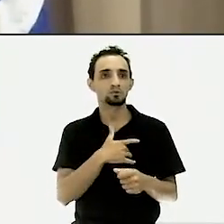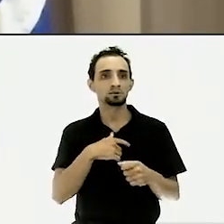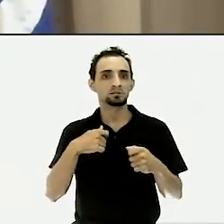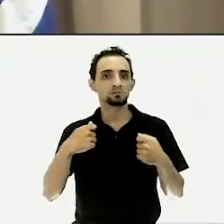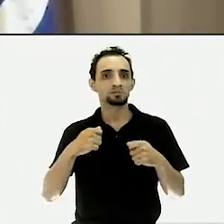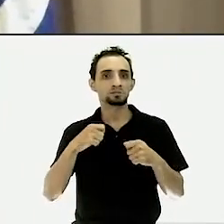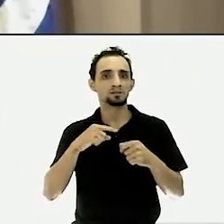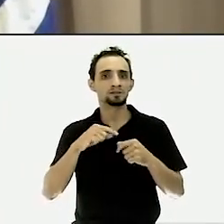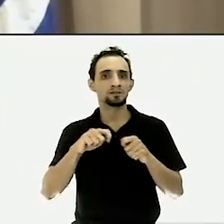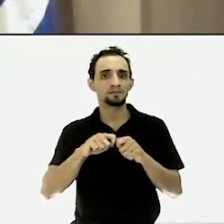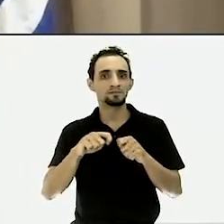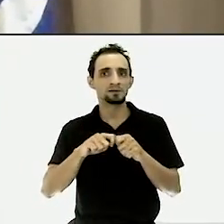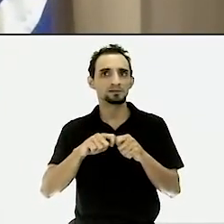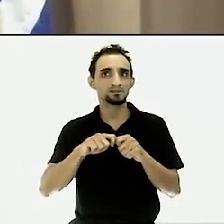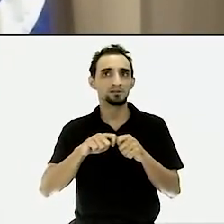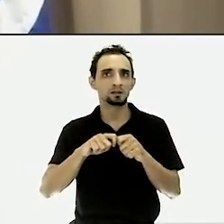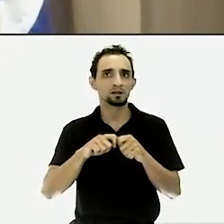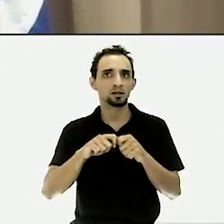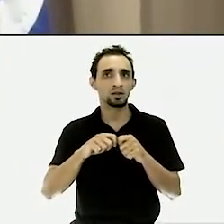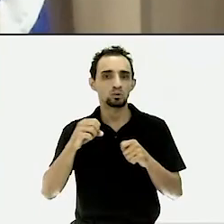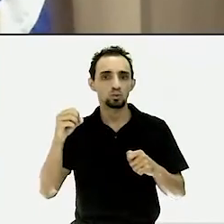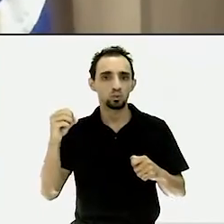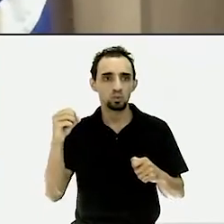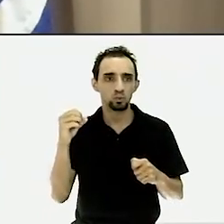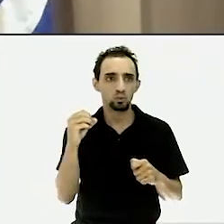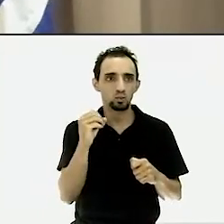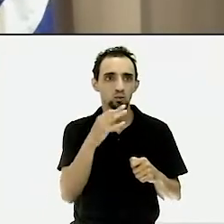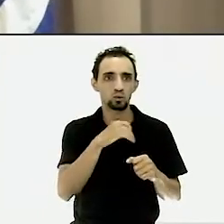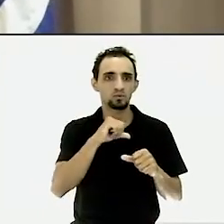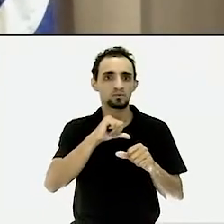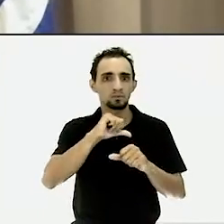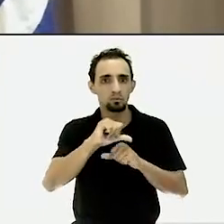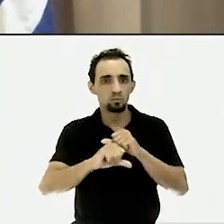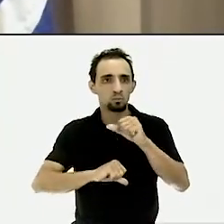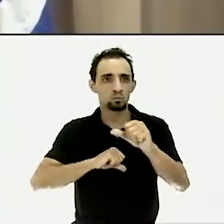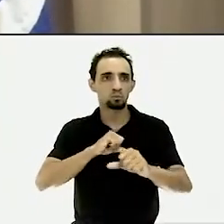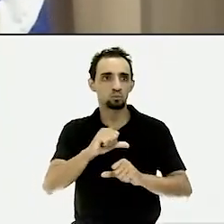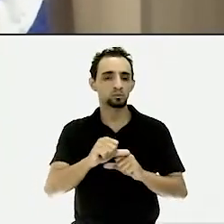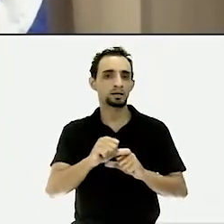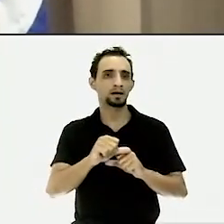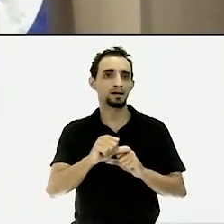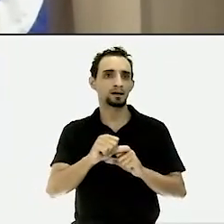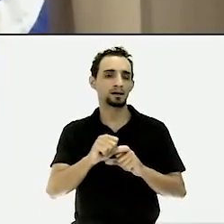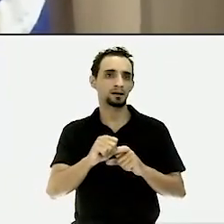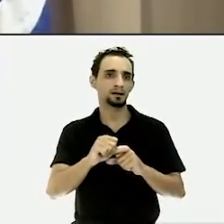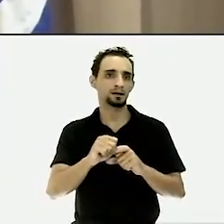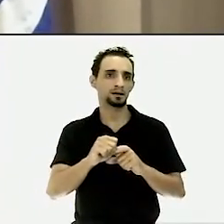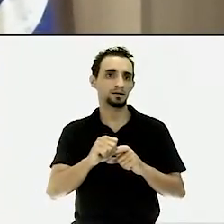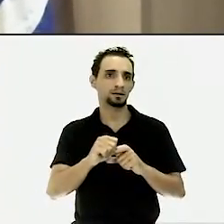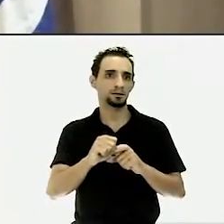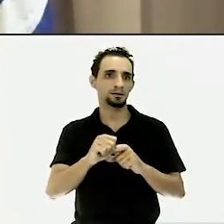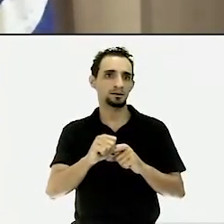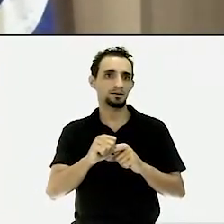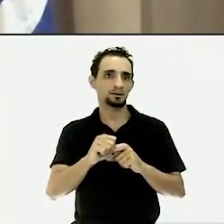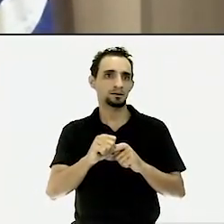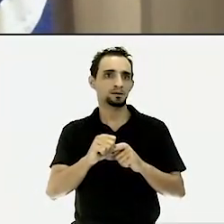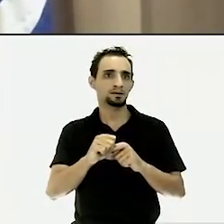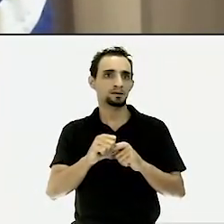preventiva são muito mais baratos e não deixam que a pessoa chegue a um estado de urgência e emergência.